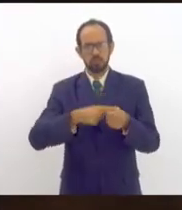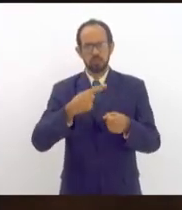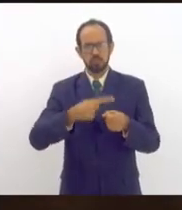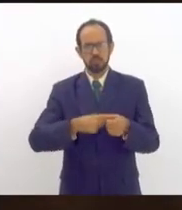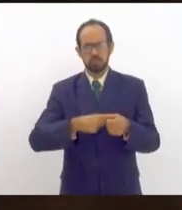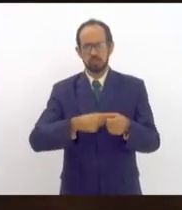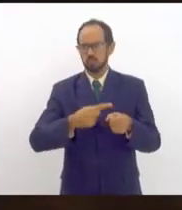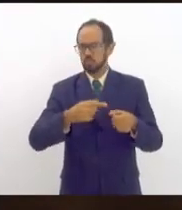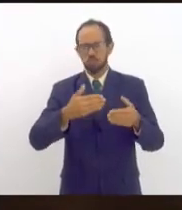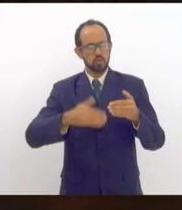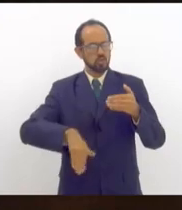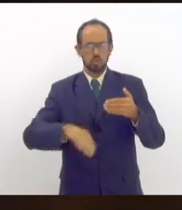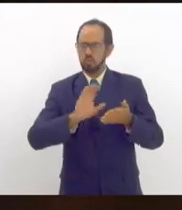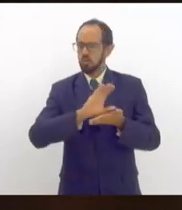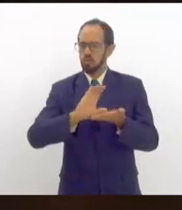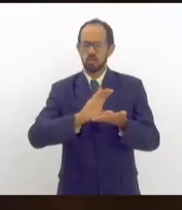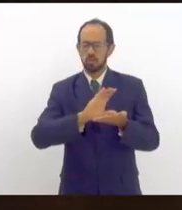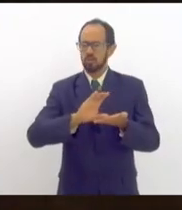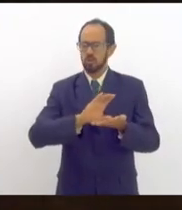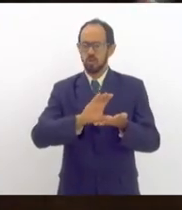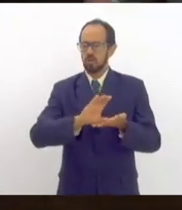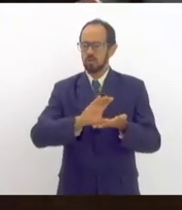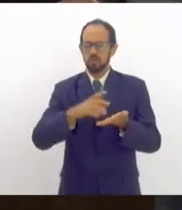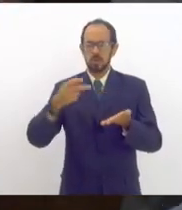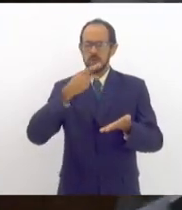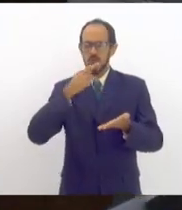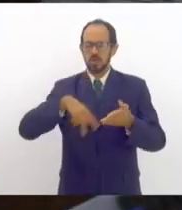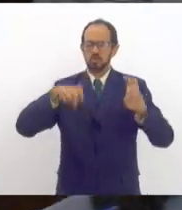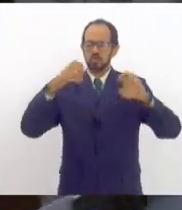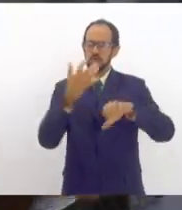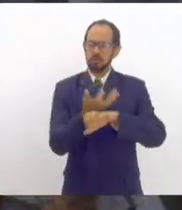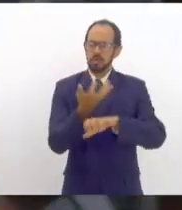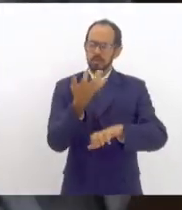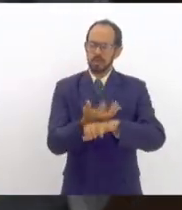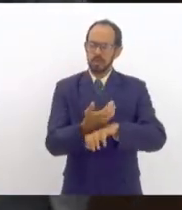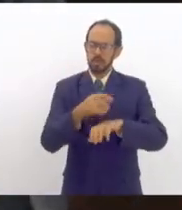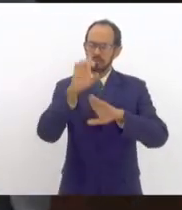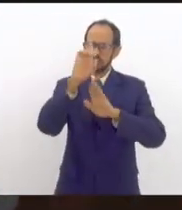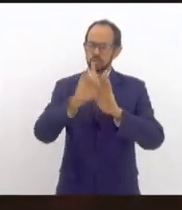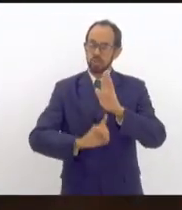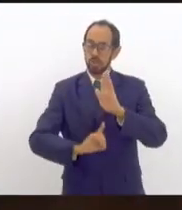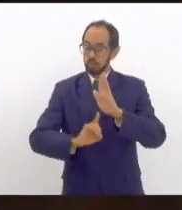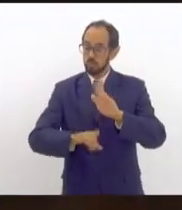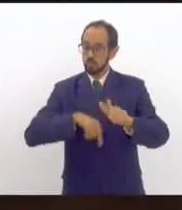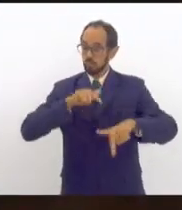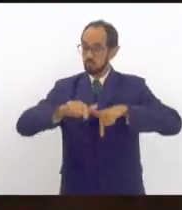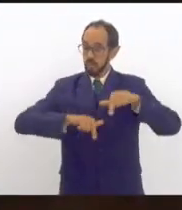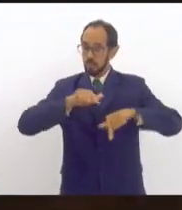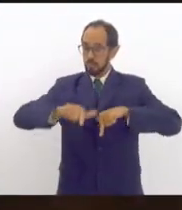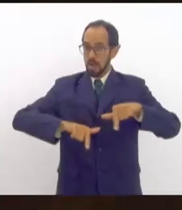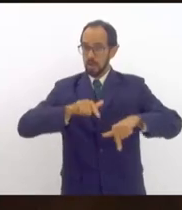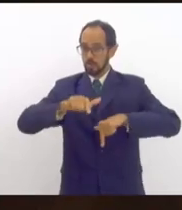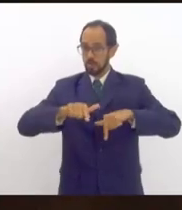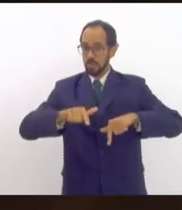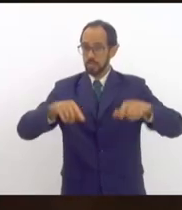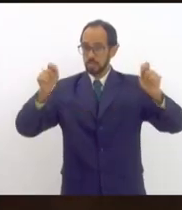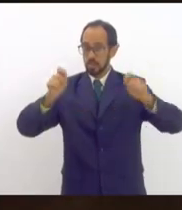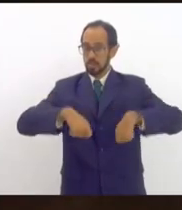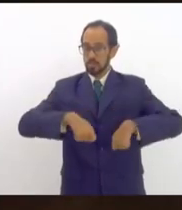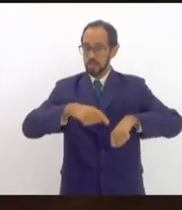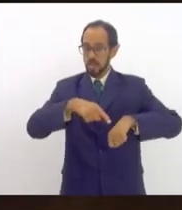estados e municípios tratarem sobre a matéria de Direito de Trabalho que é de competência privativa da União